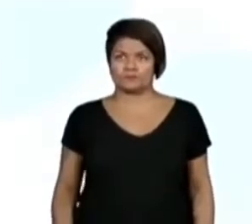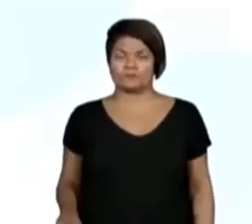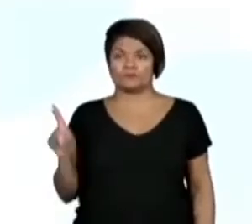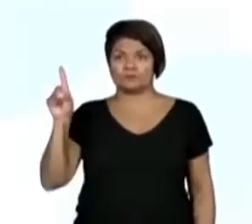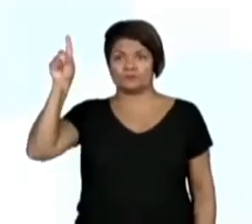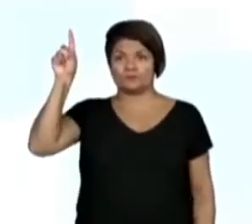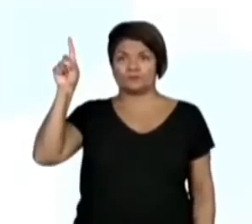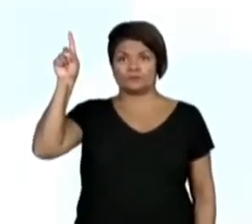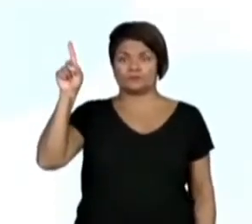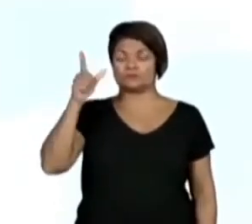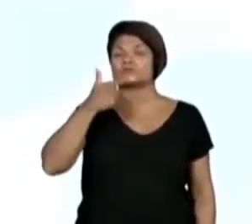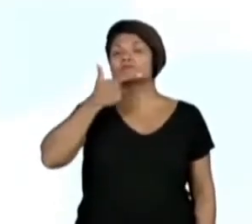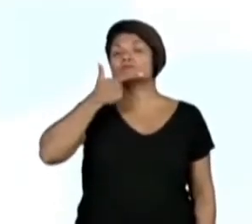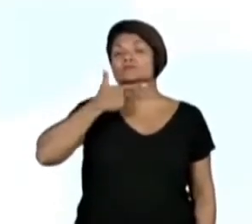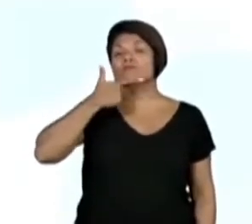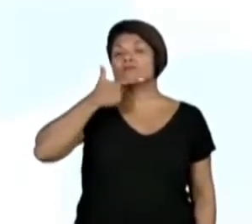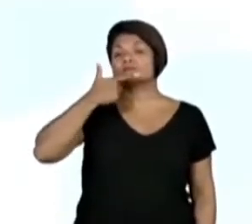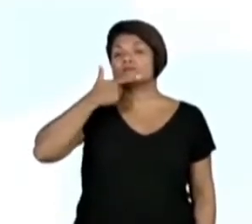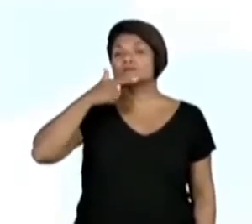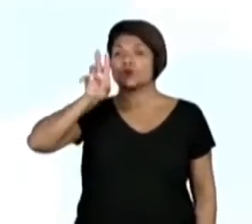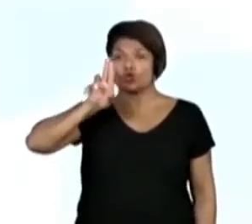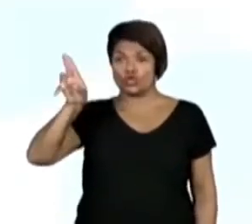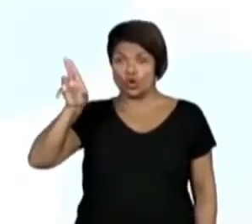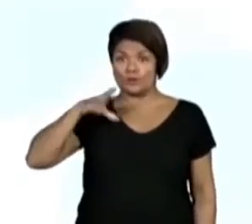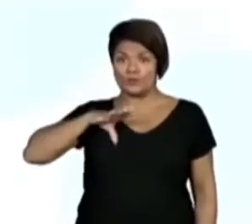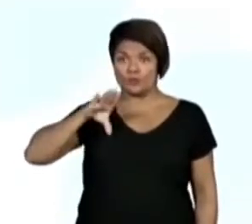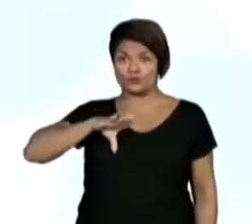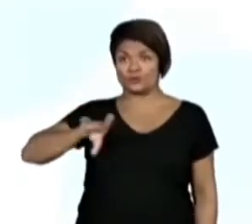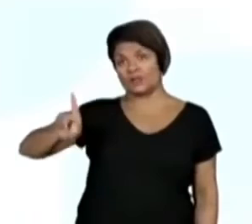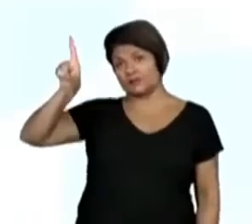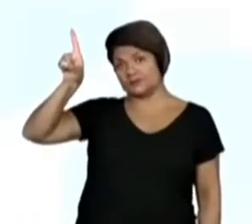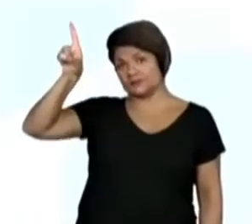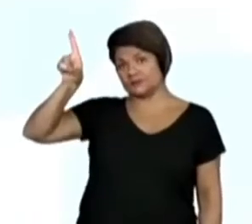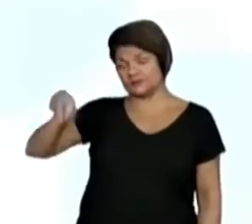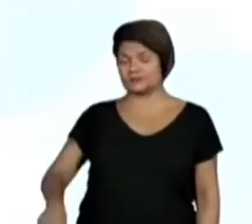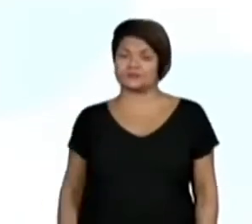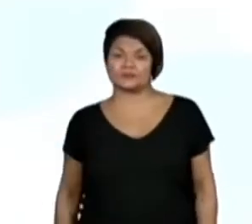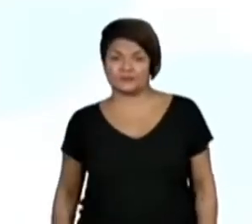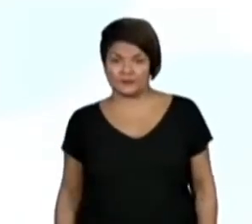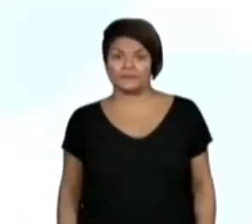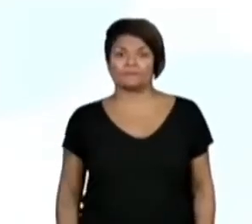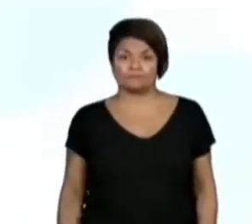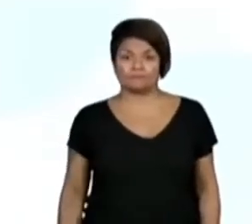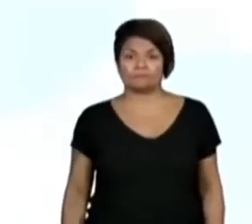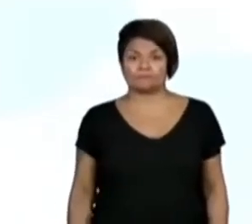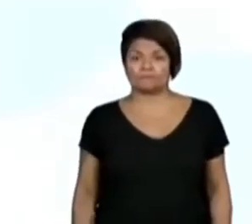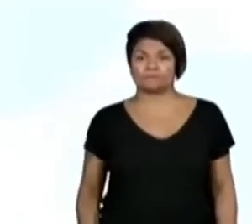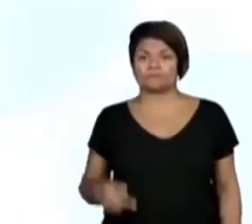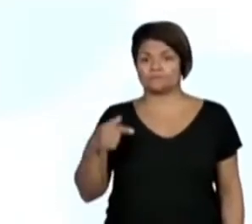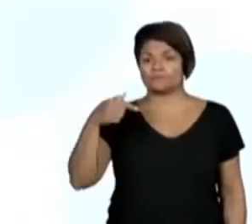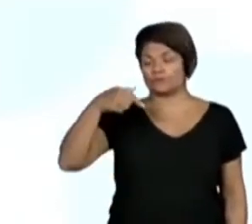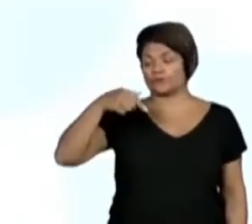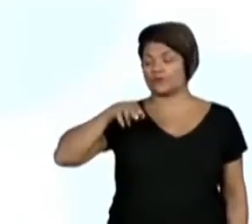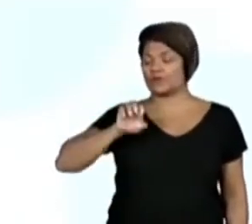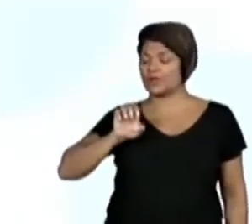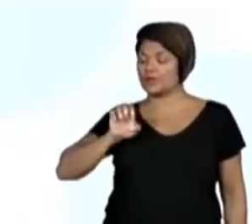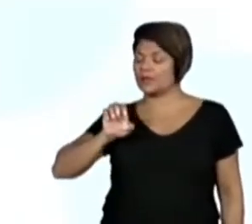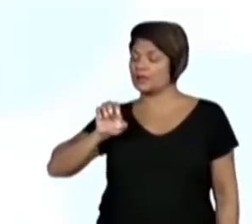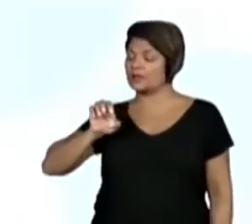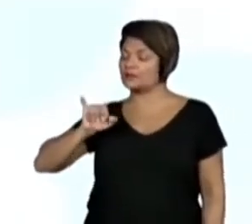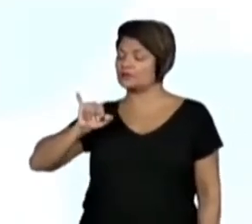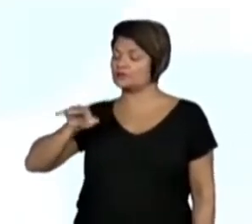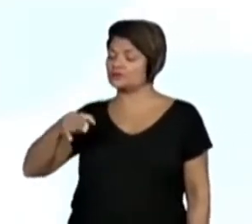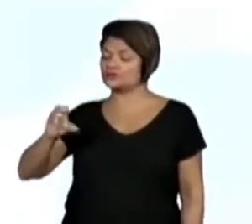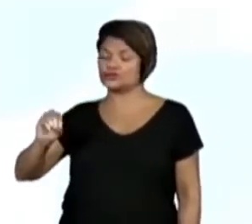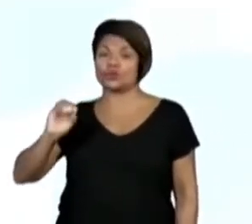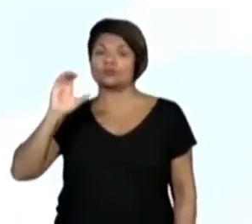Queijo. Assim eu posso aproveitar. Eu estou vendo a escrita dela aqui. Ó, quente,